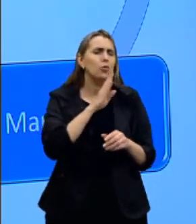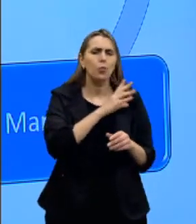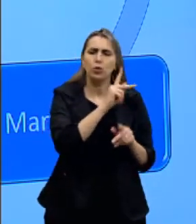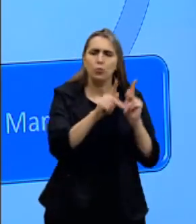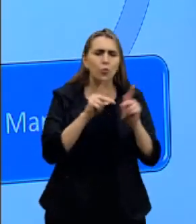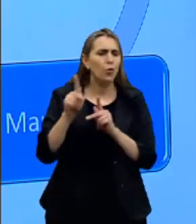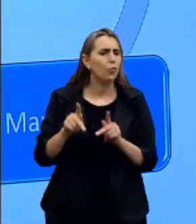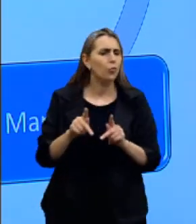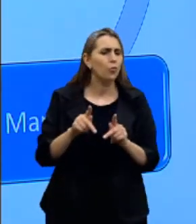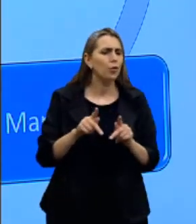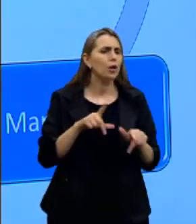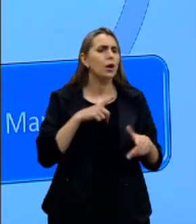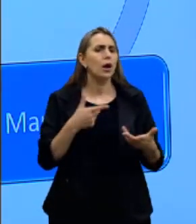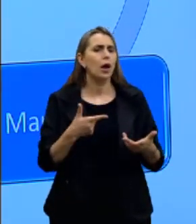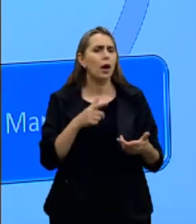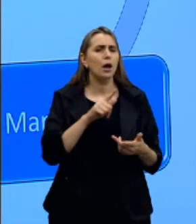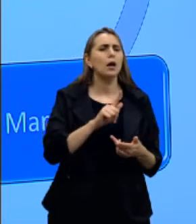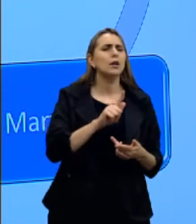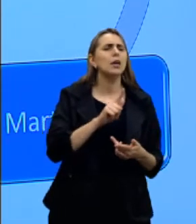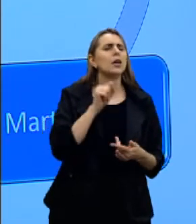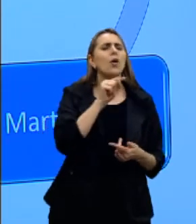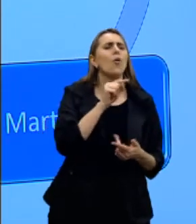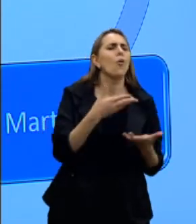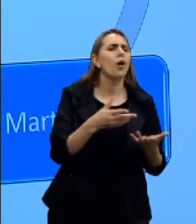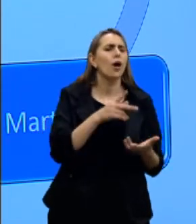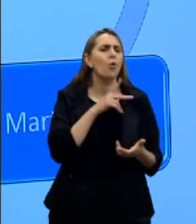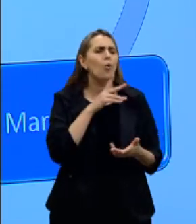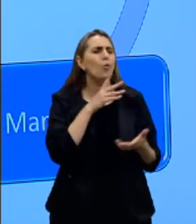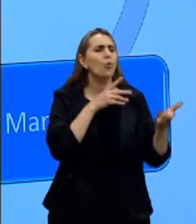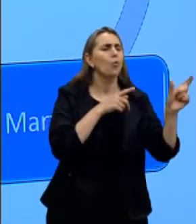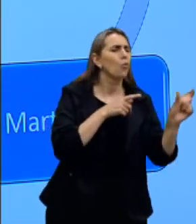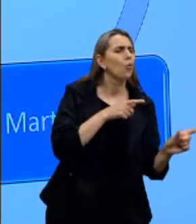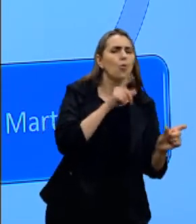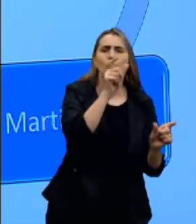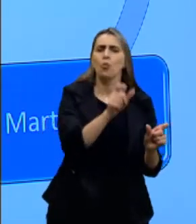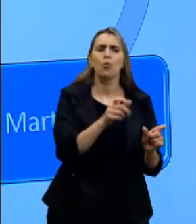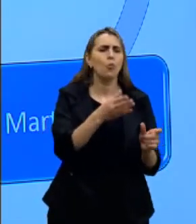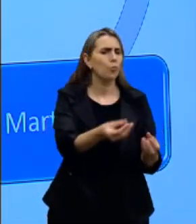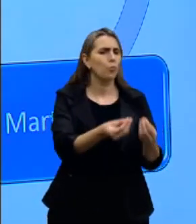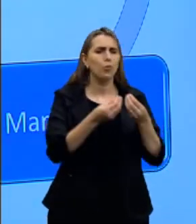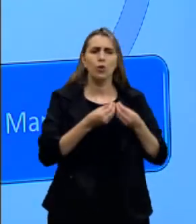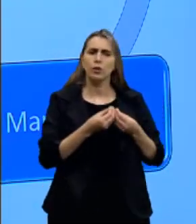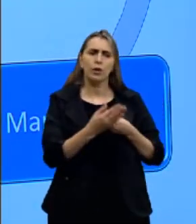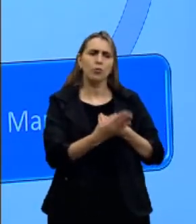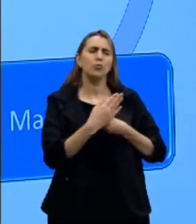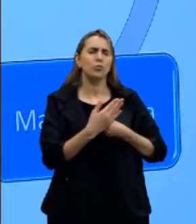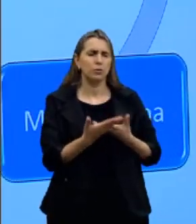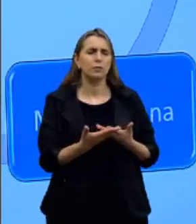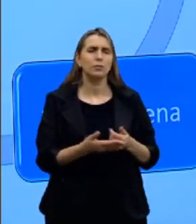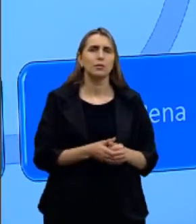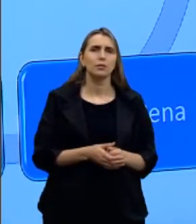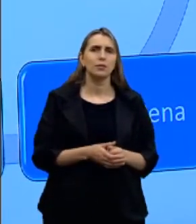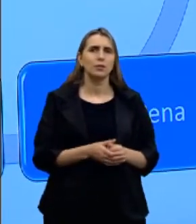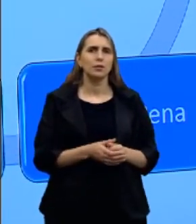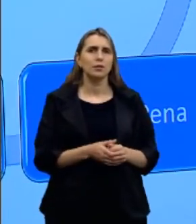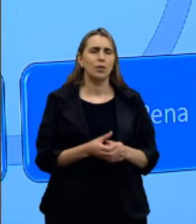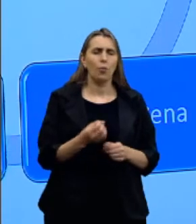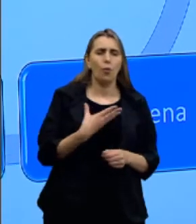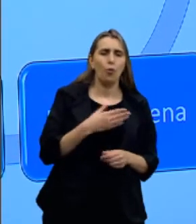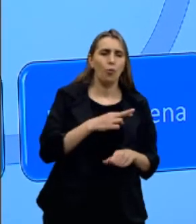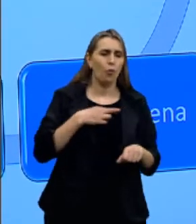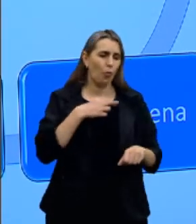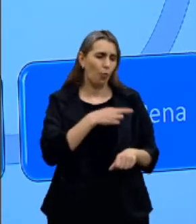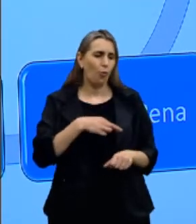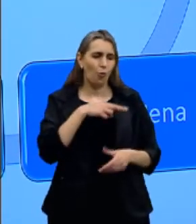e aí foi sempre o que ir né quem em jiquiá eu conheço o fulano ou ciclano me deve uma pedra então não sabe e é muito bom